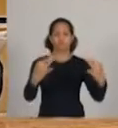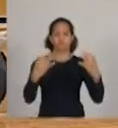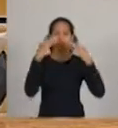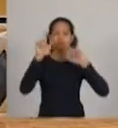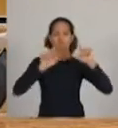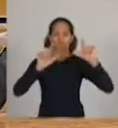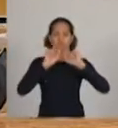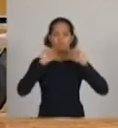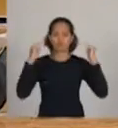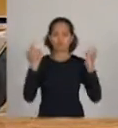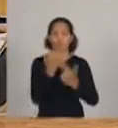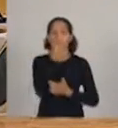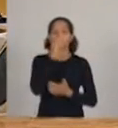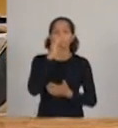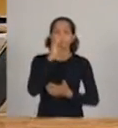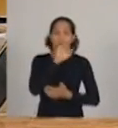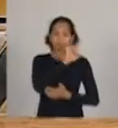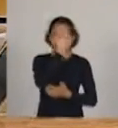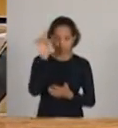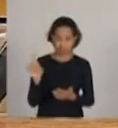TV Assembleia, bom dia.